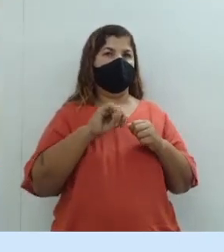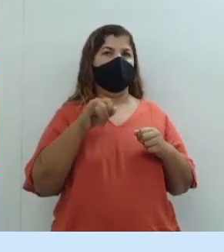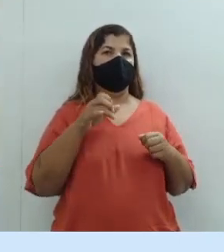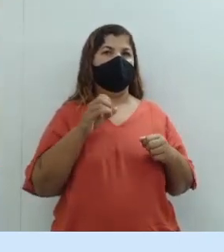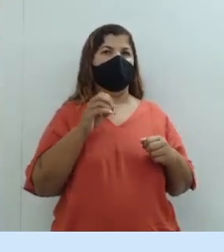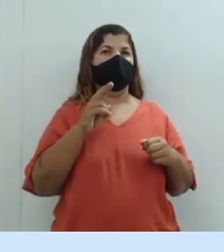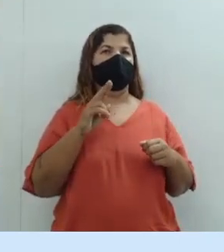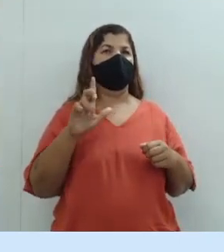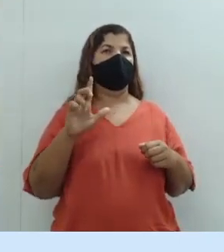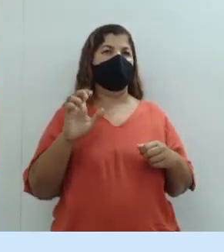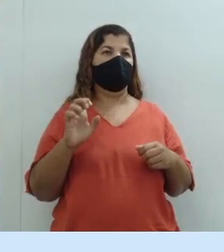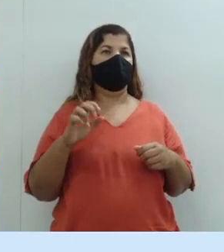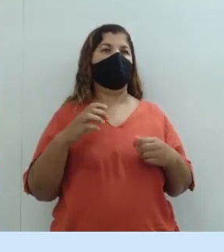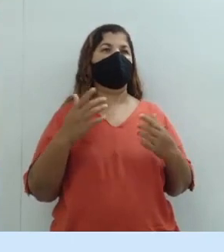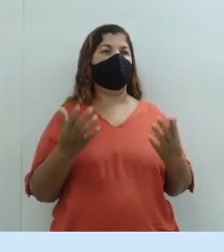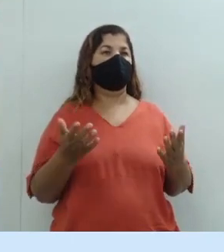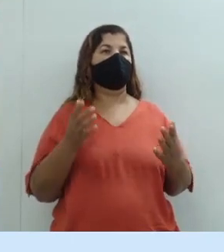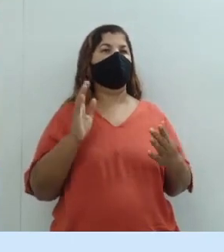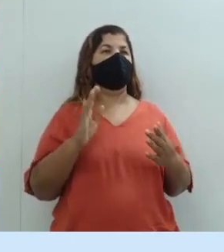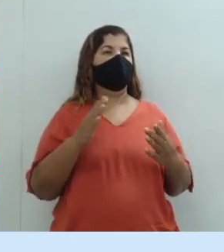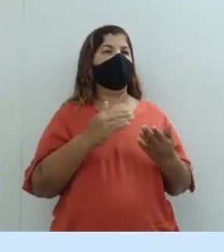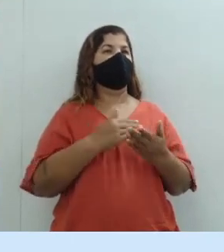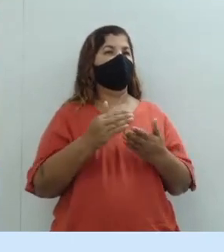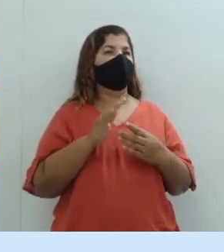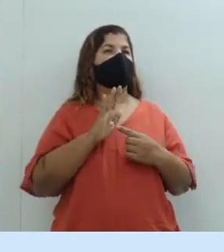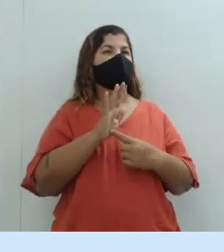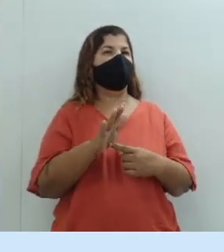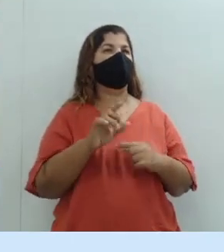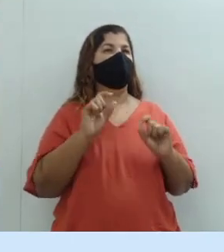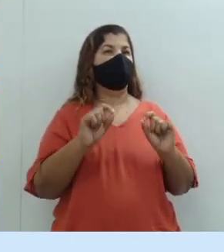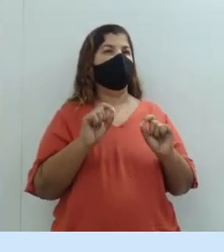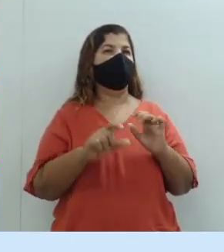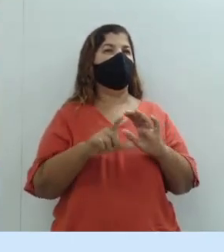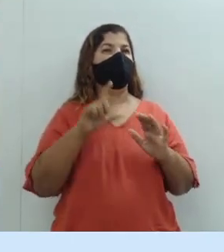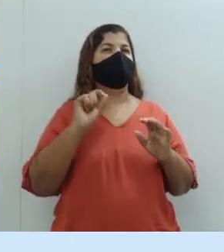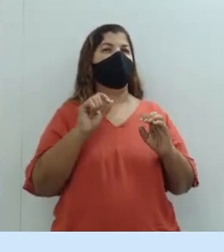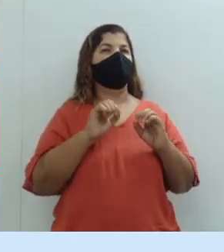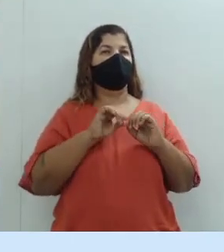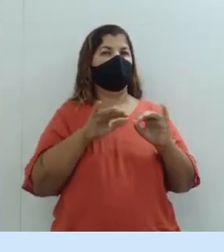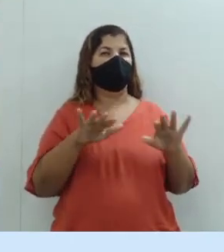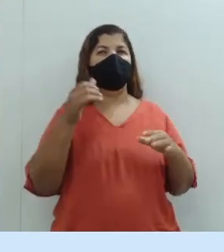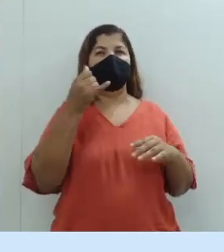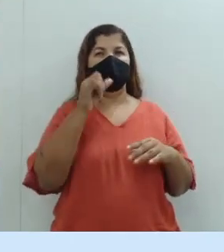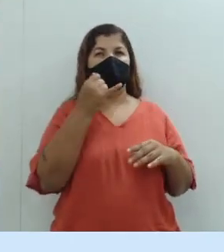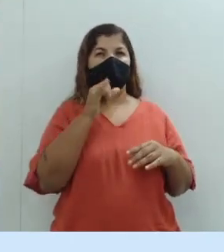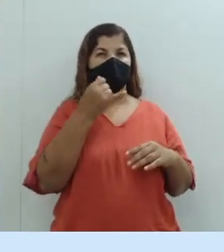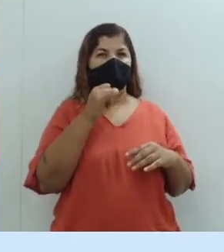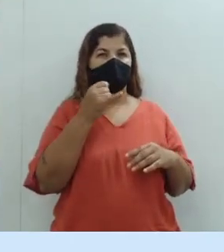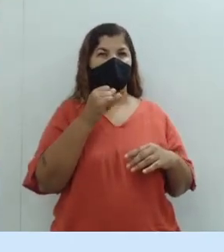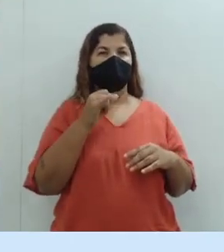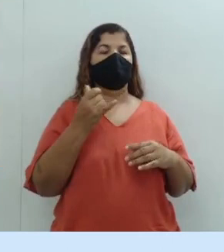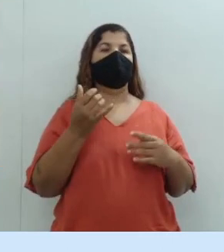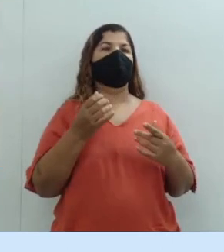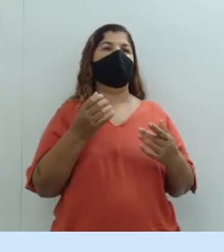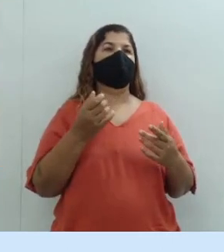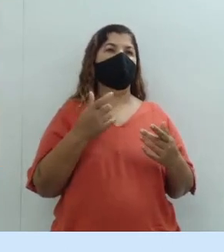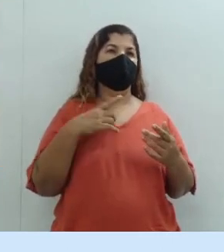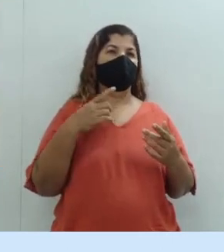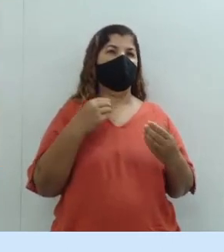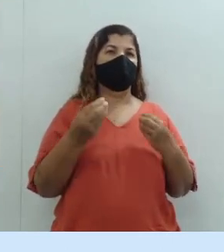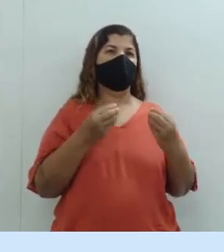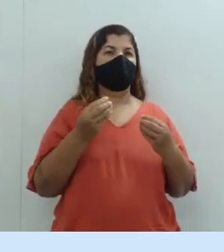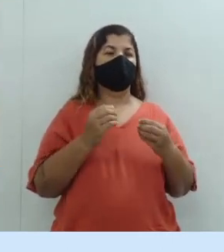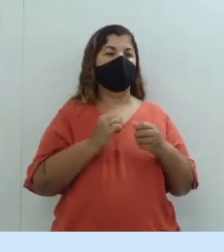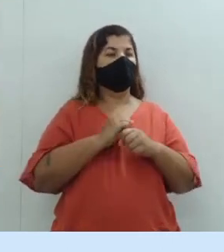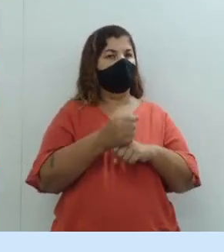o efeito Joule, que foi aquilo que eu já introduzi na aula dizendo, né, que é a dissipação de energia, né, térmica através de resistores, por